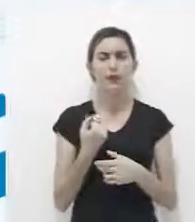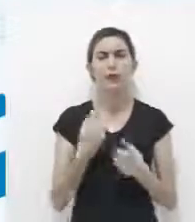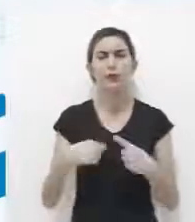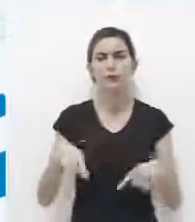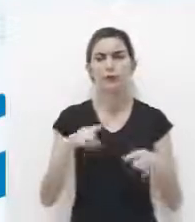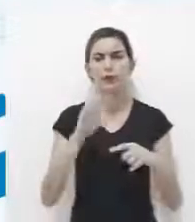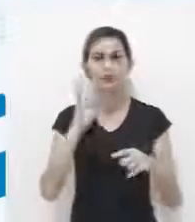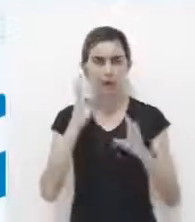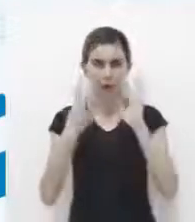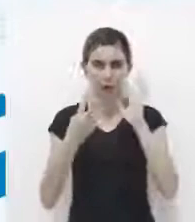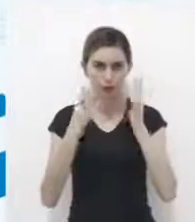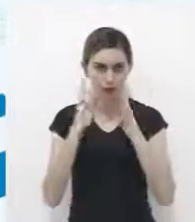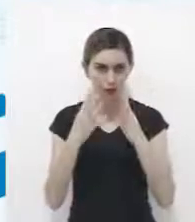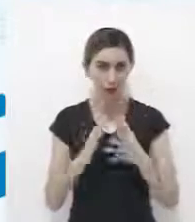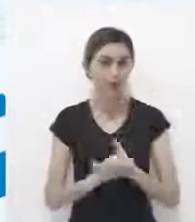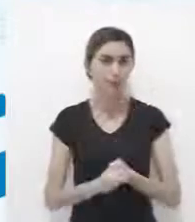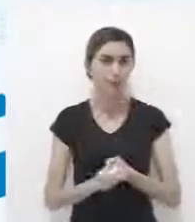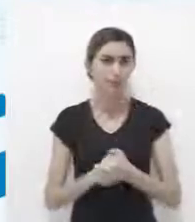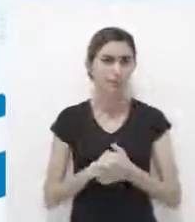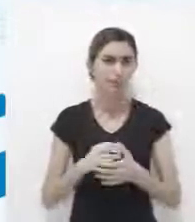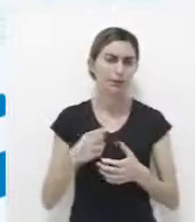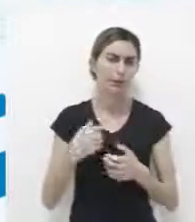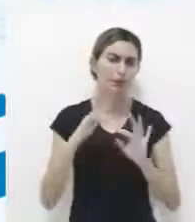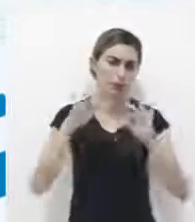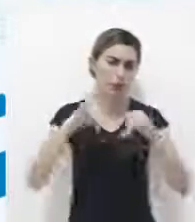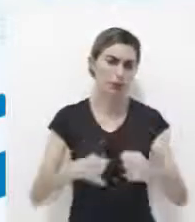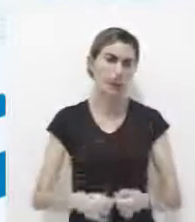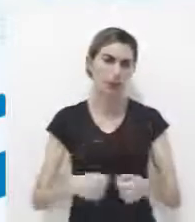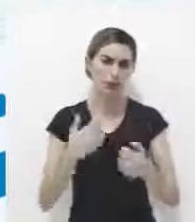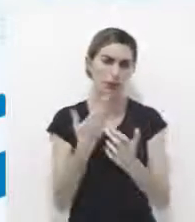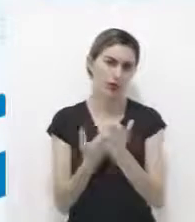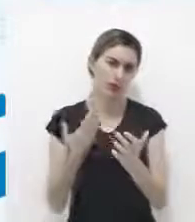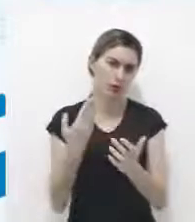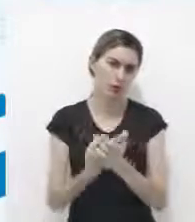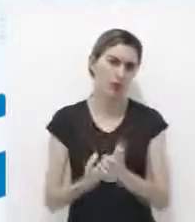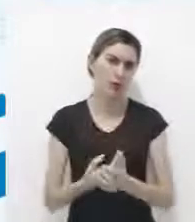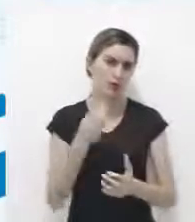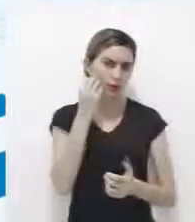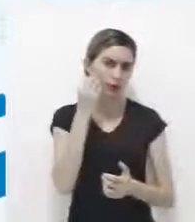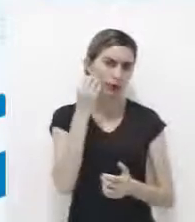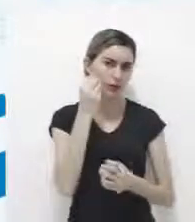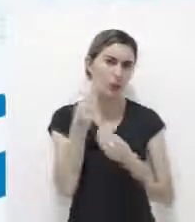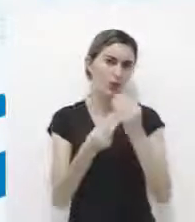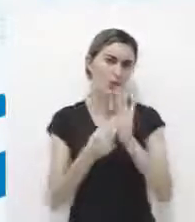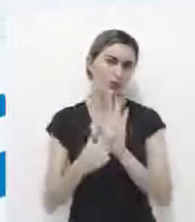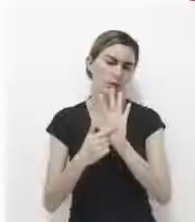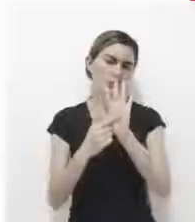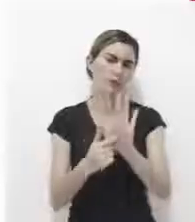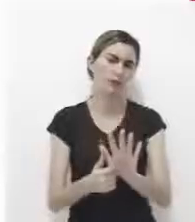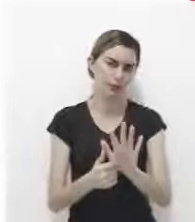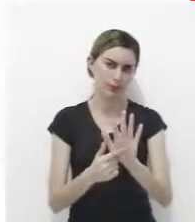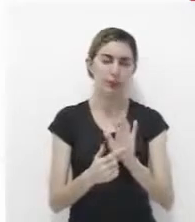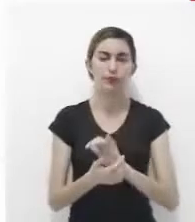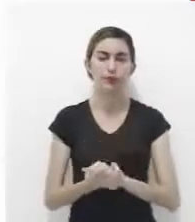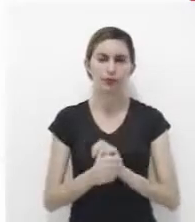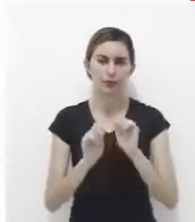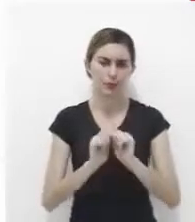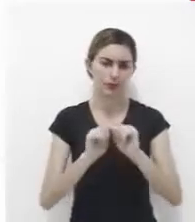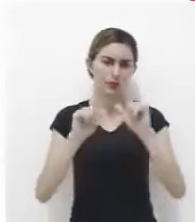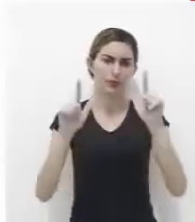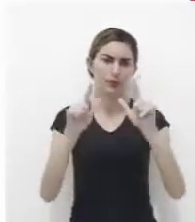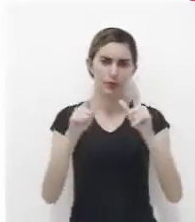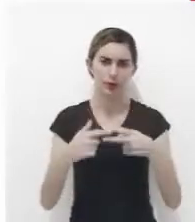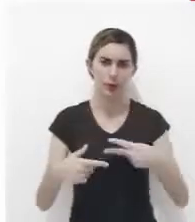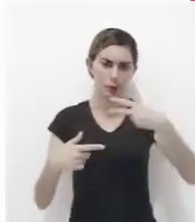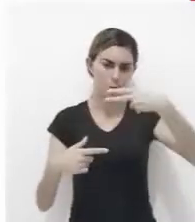importante numa questão que a gente vai resolver lá no final da nossa aula. Veja como aparece aí na sua tela. Tá